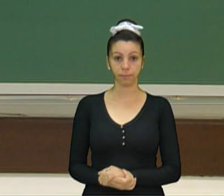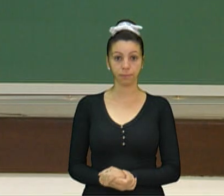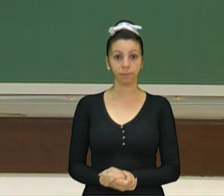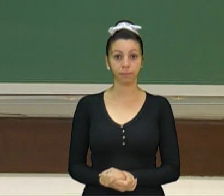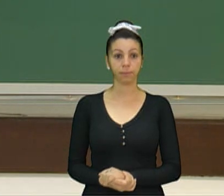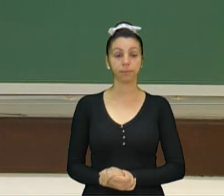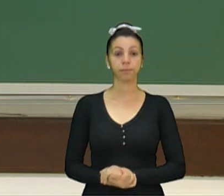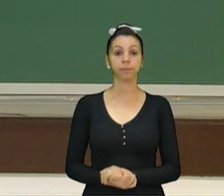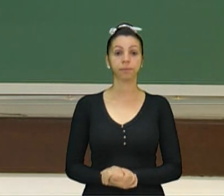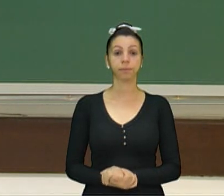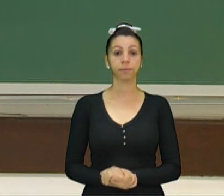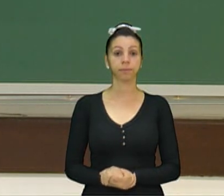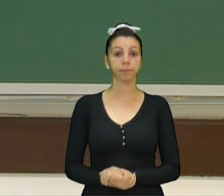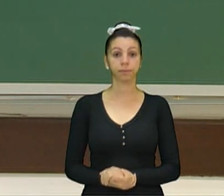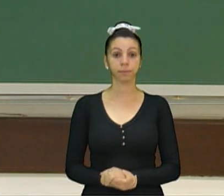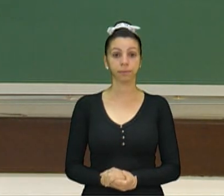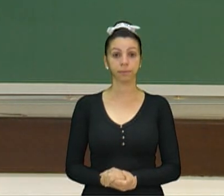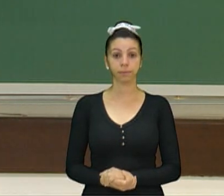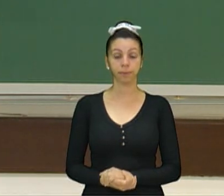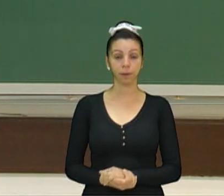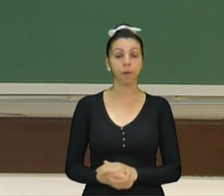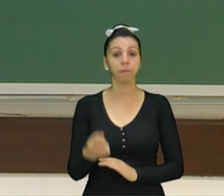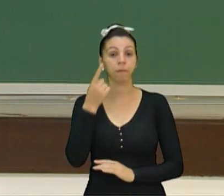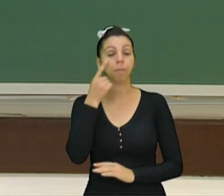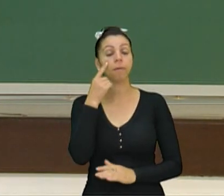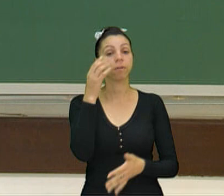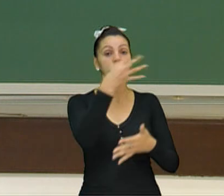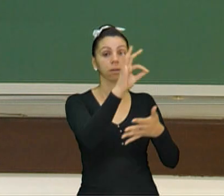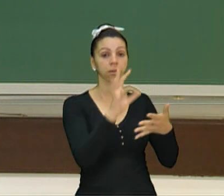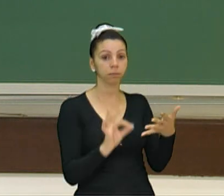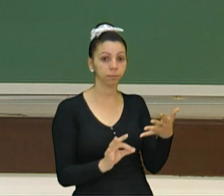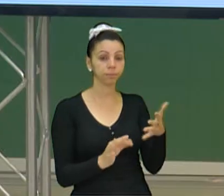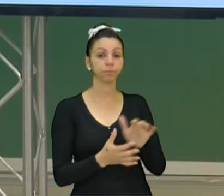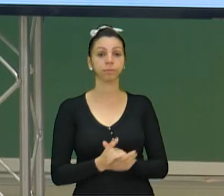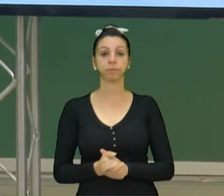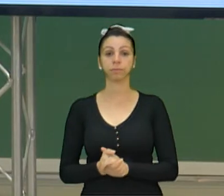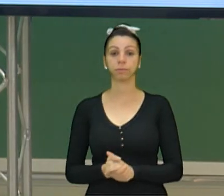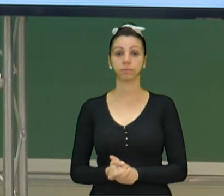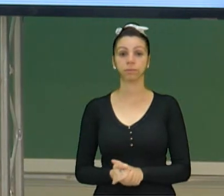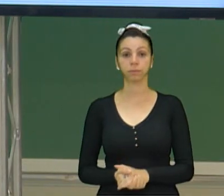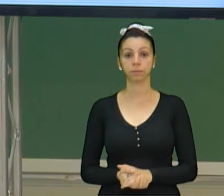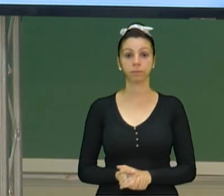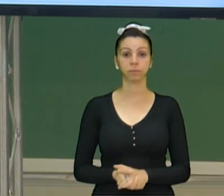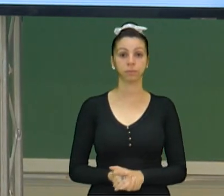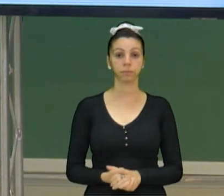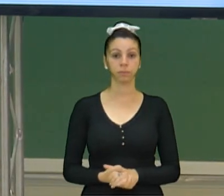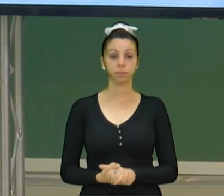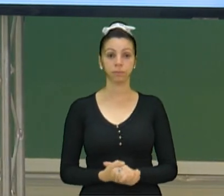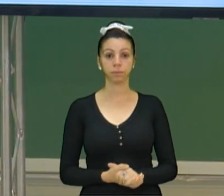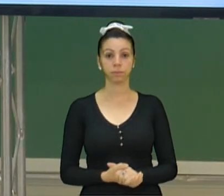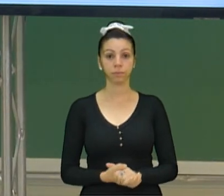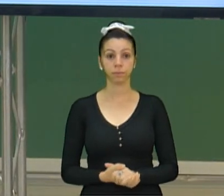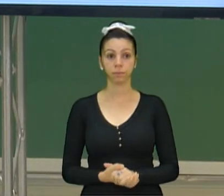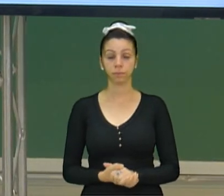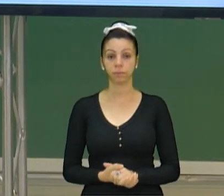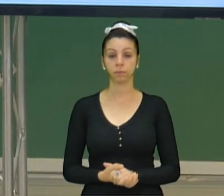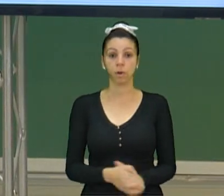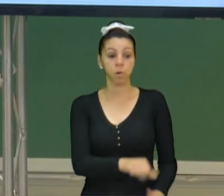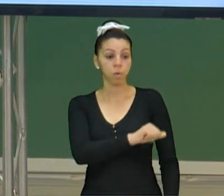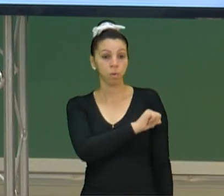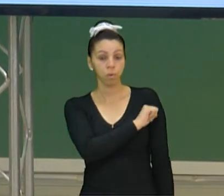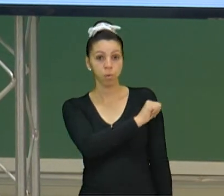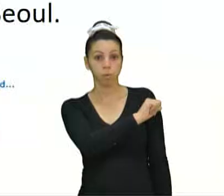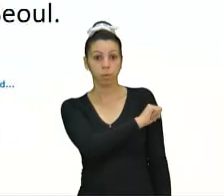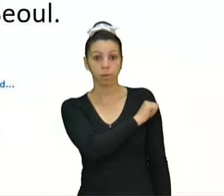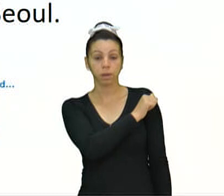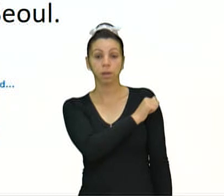Então vamos ver a nossa correção aqui, ó. Rio is as big as London. Que o Rio é tão grande